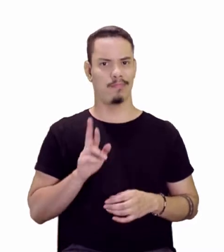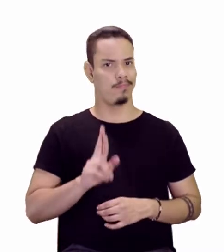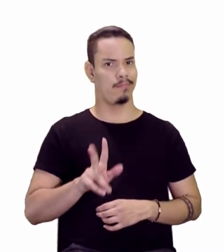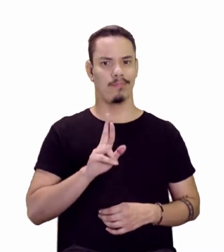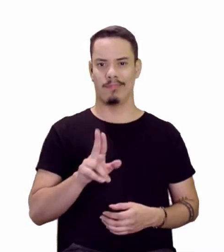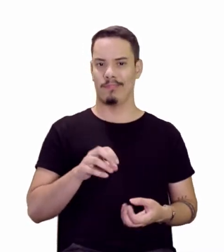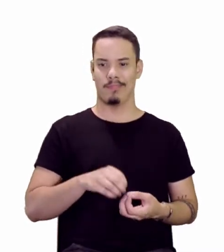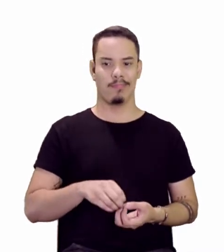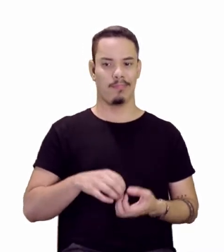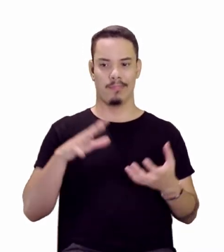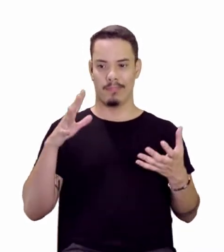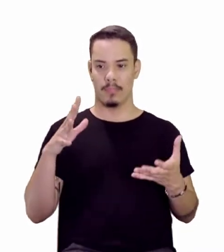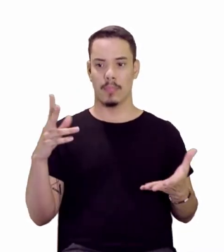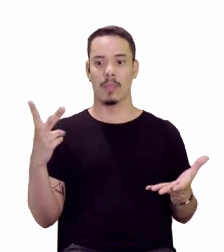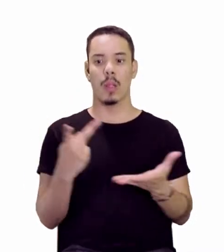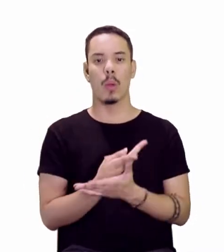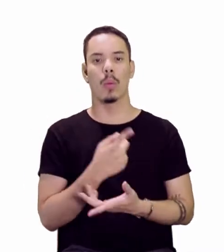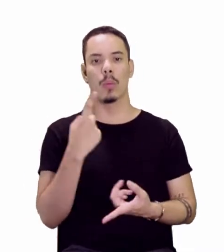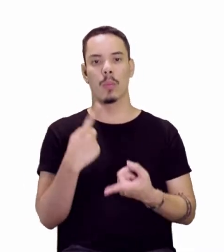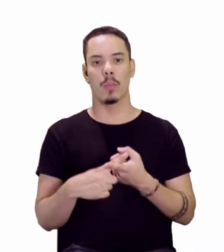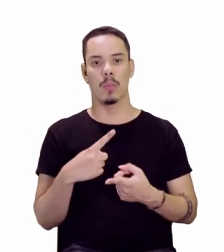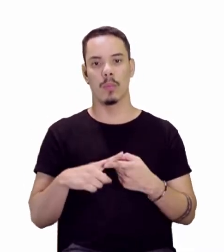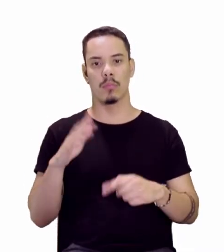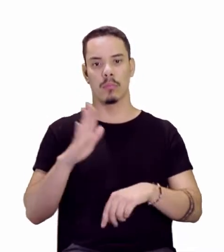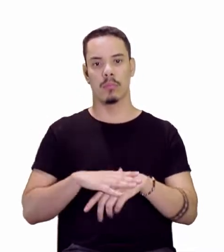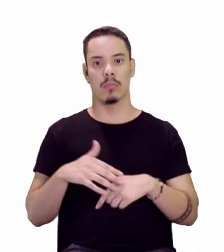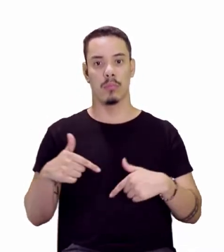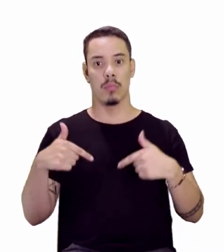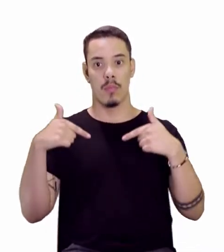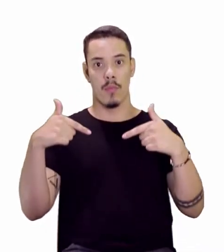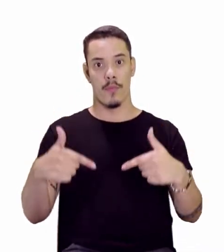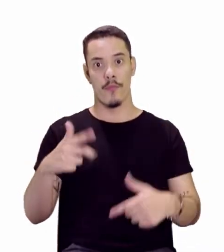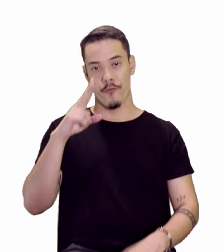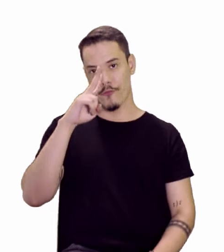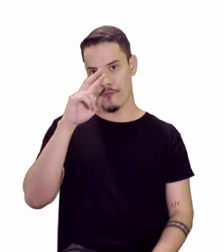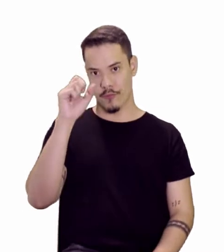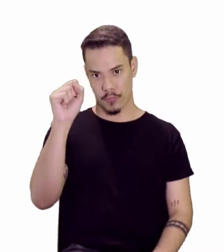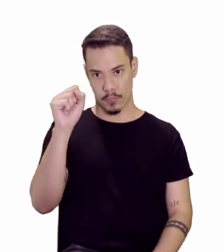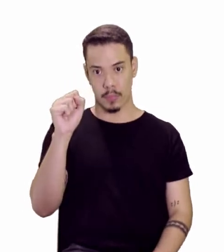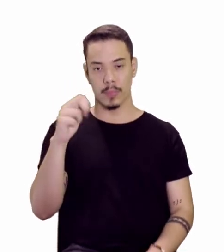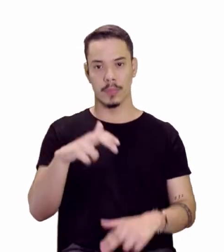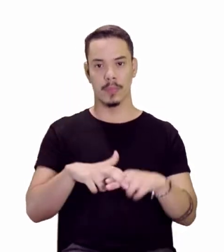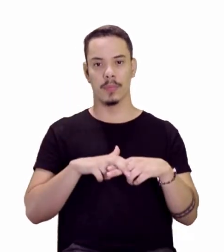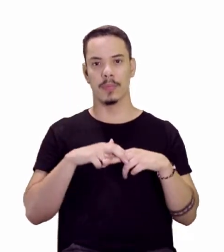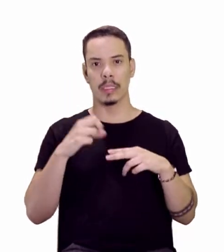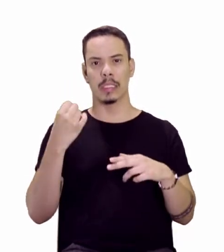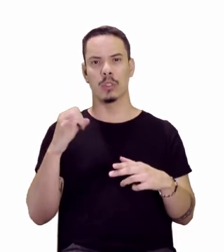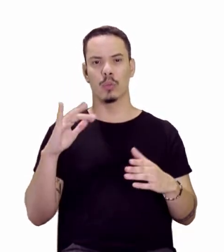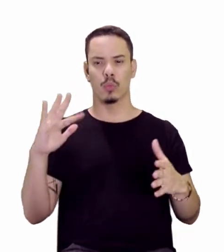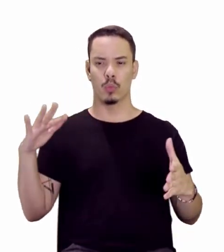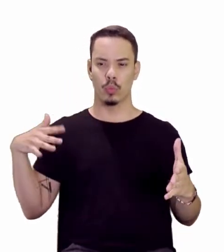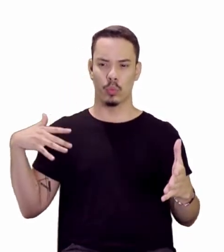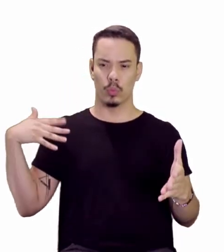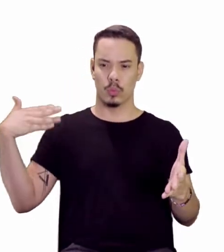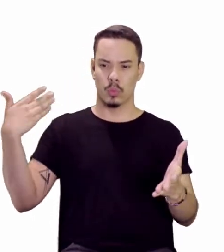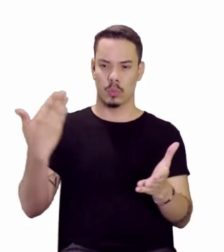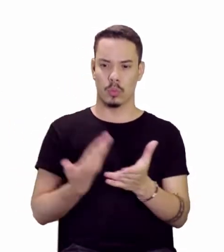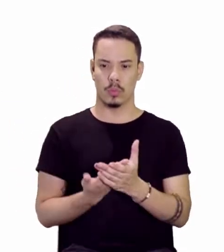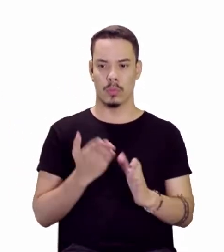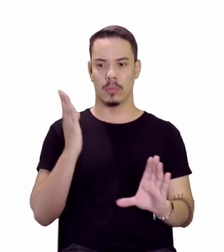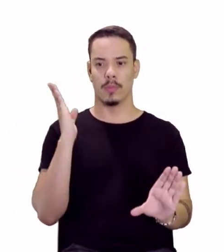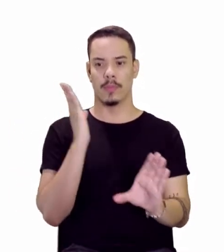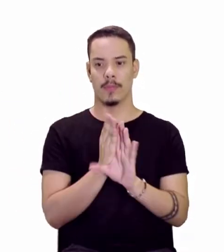Tal fato ocorre devido à ação de uma força. Exatamente. Então, se nós formos ver tudo é devido à ação de forças,